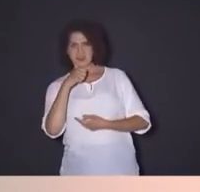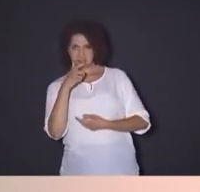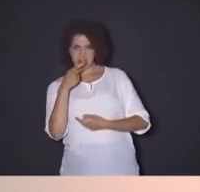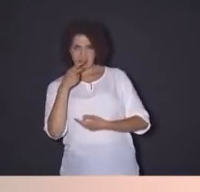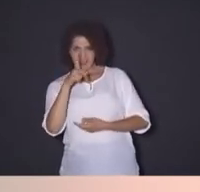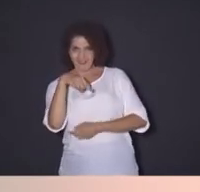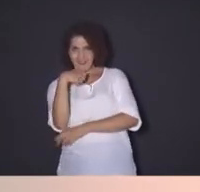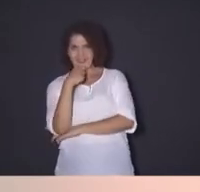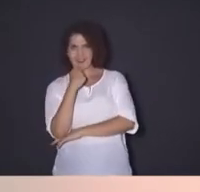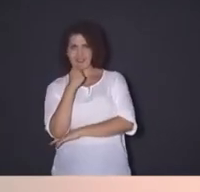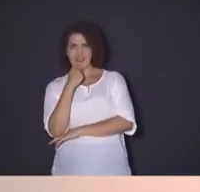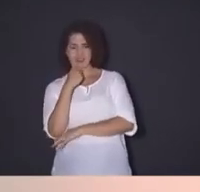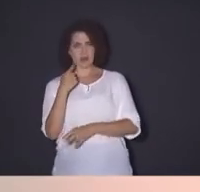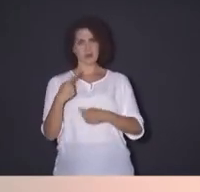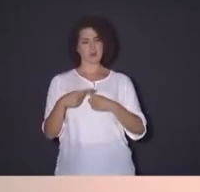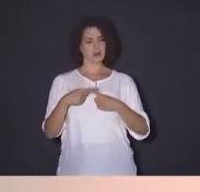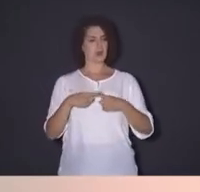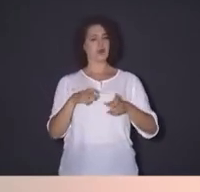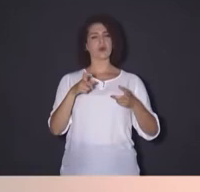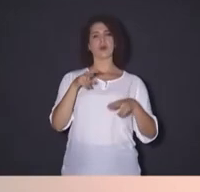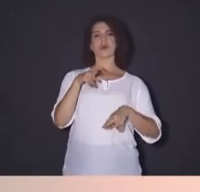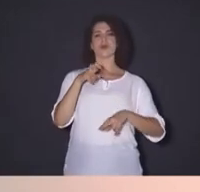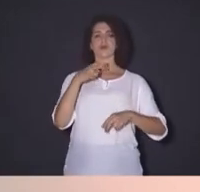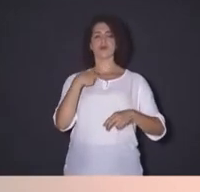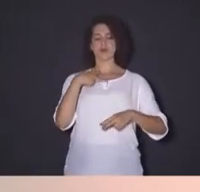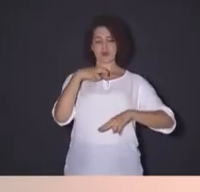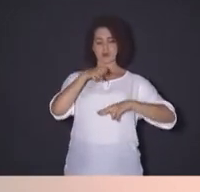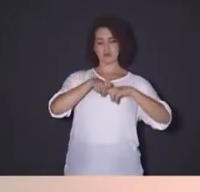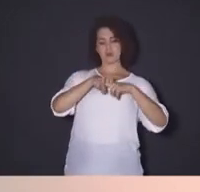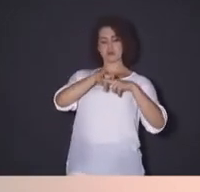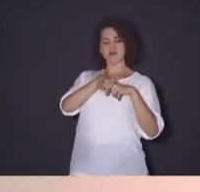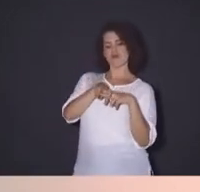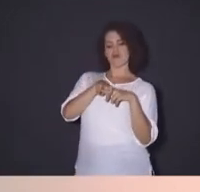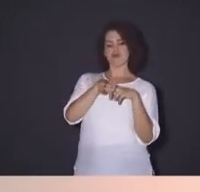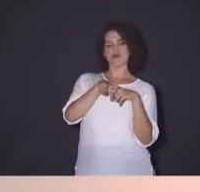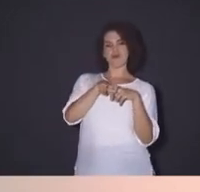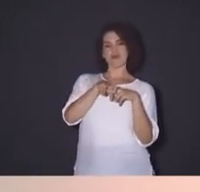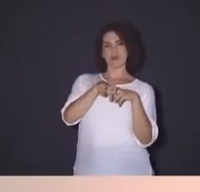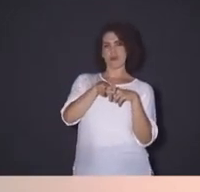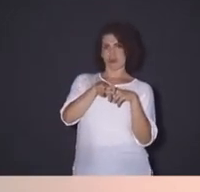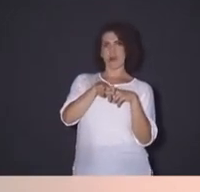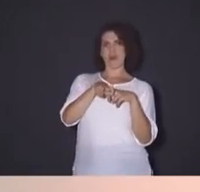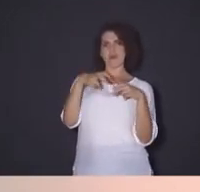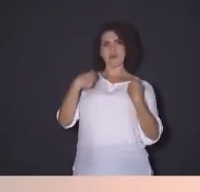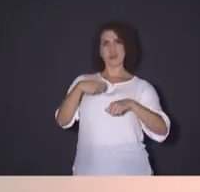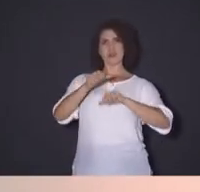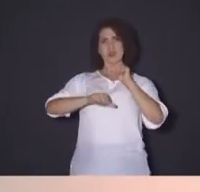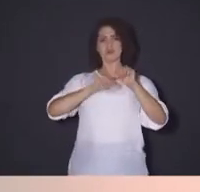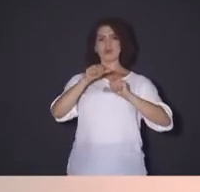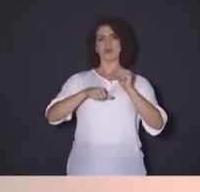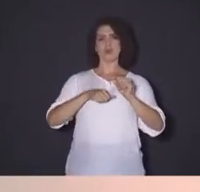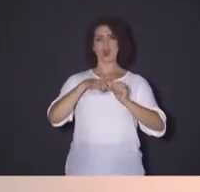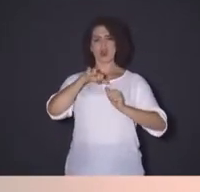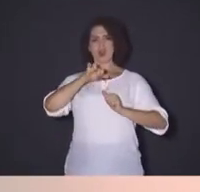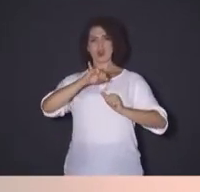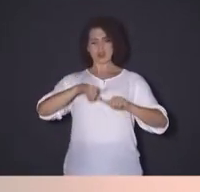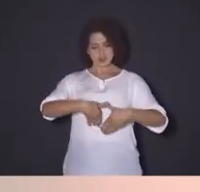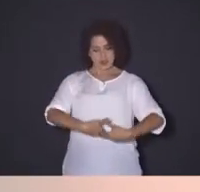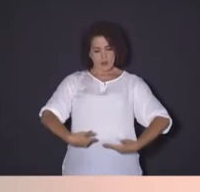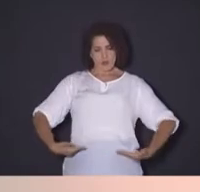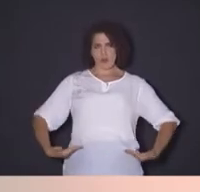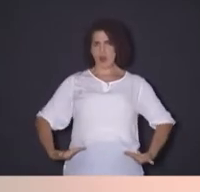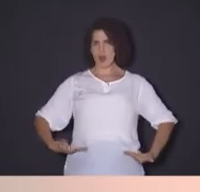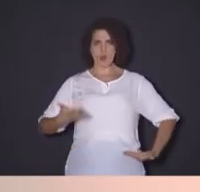né? Porque eu não posso sentar de perna aberta e só cruzada? Coisa antiga que precisa ser mudada. Se eu andar de roupa curta, não quero